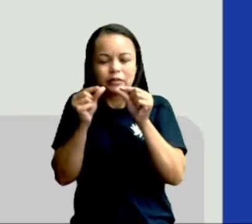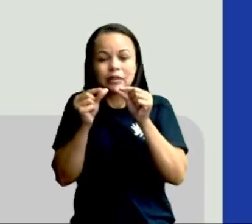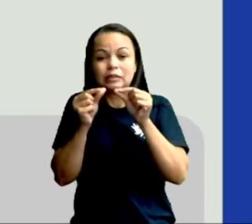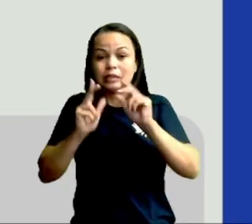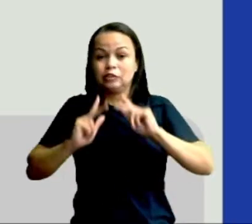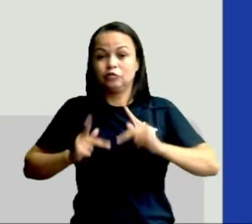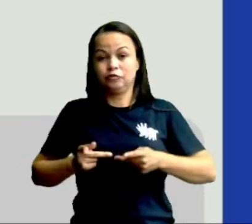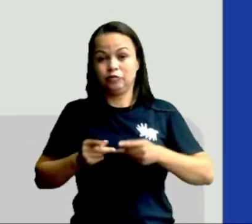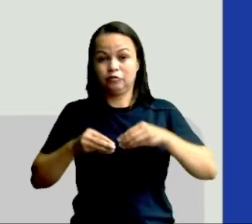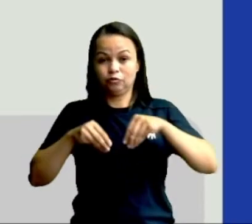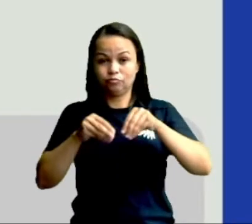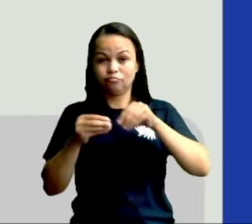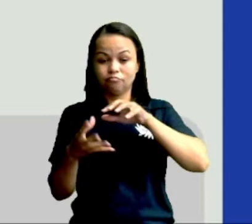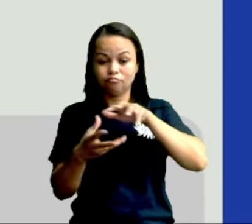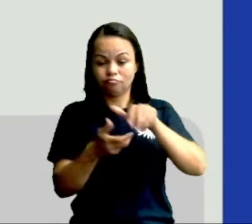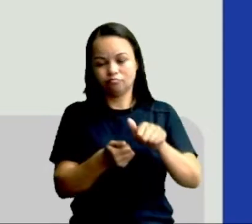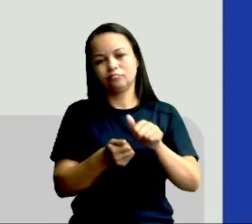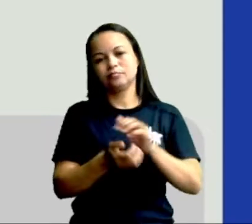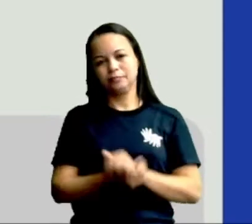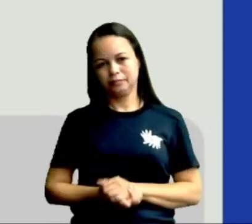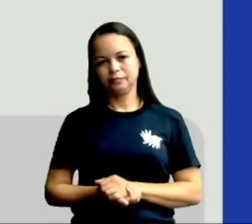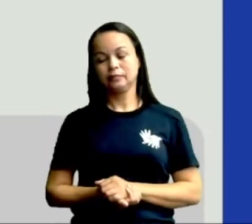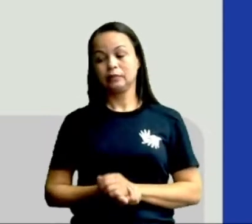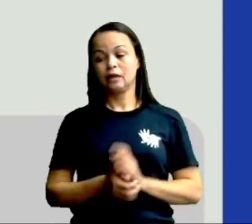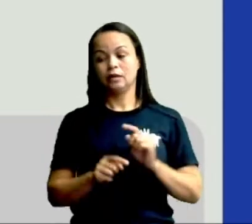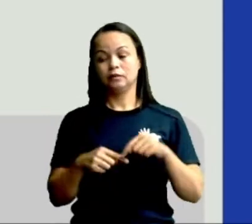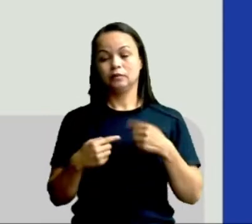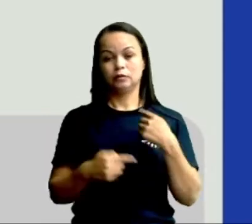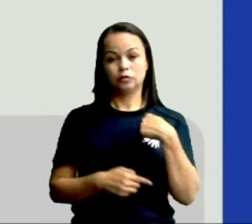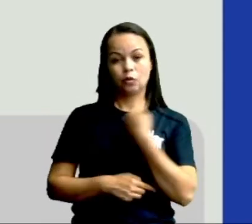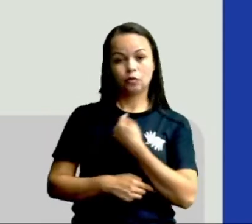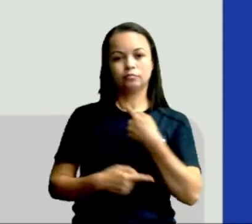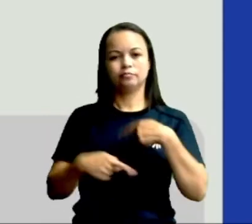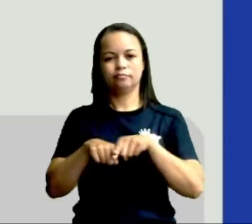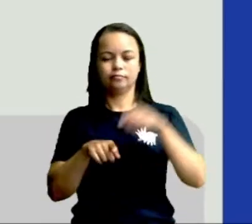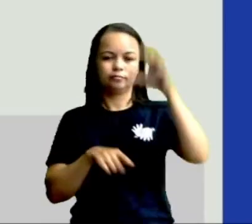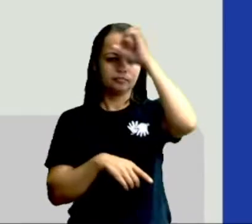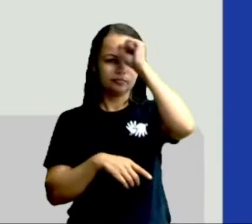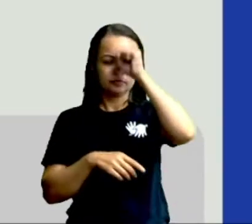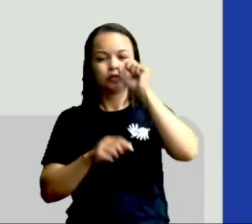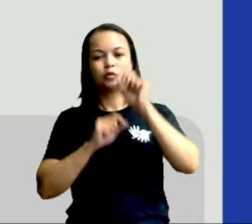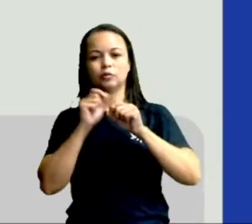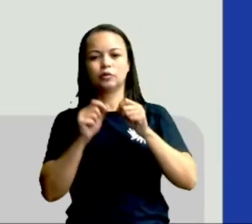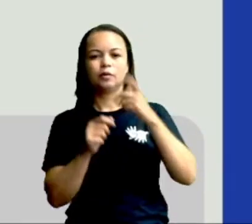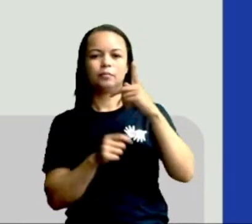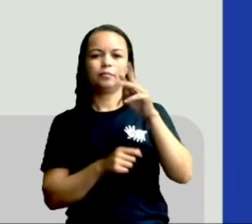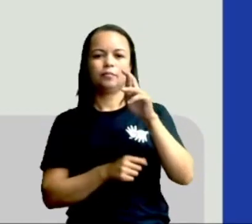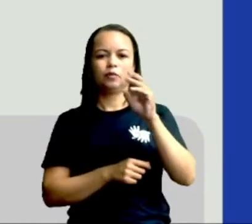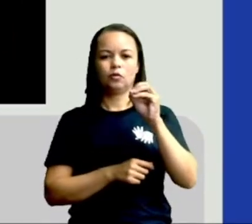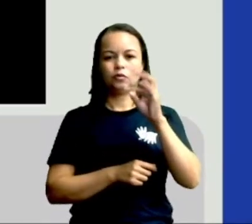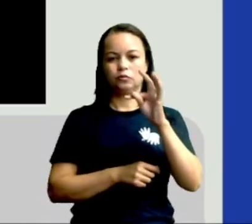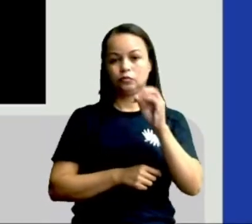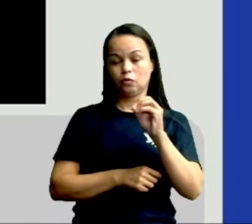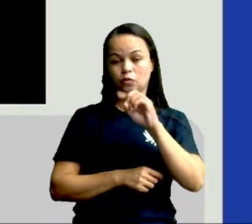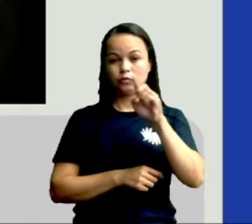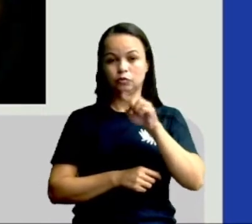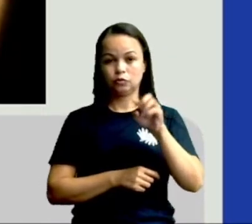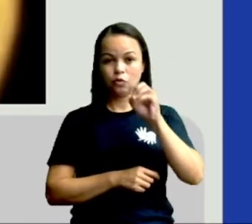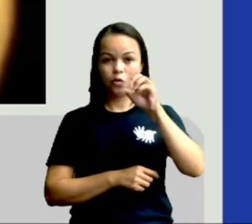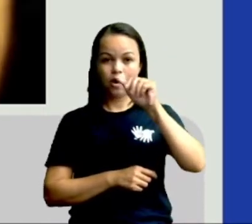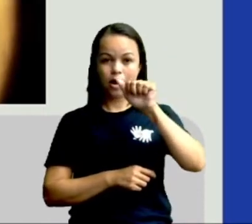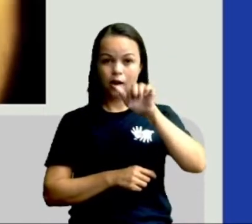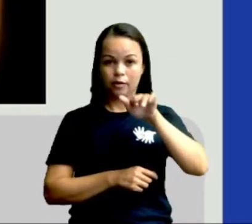vivos terrestres. Nós também aprendemos sobre os protozoários, que constituem um grupo